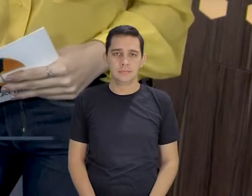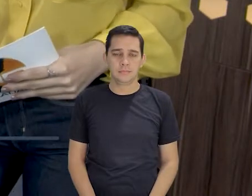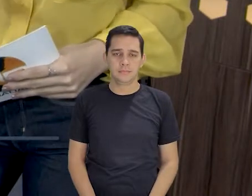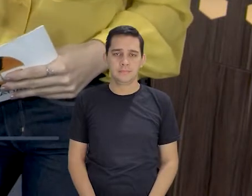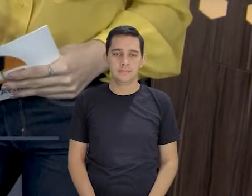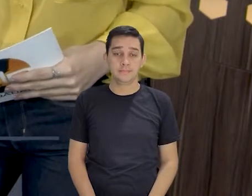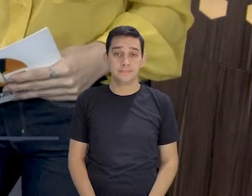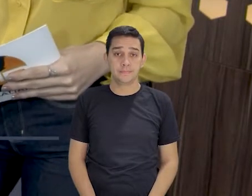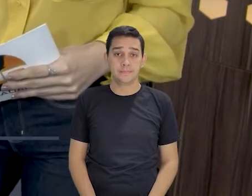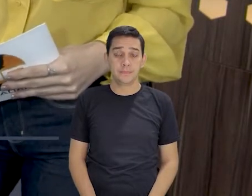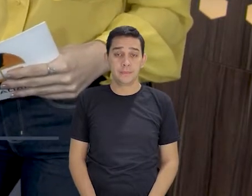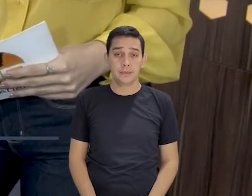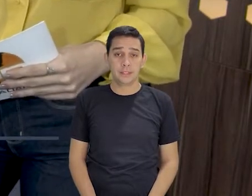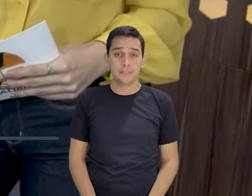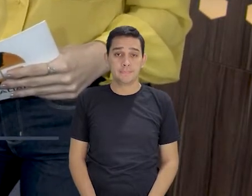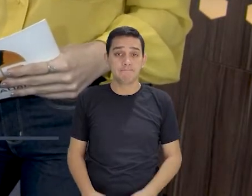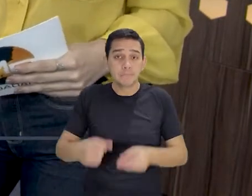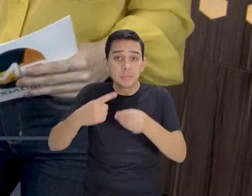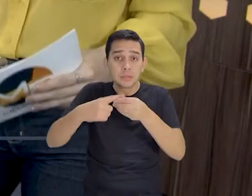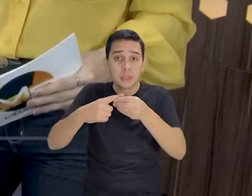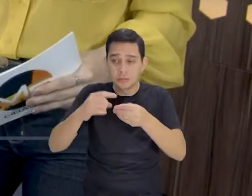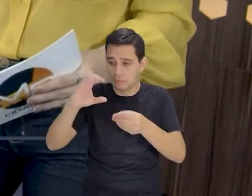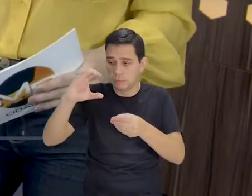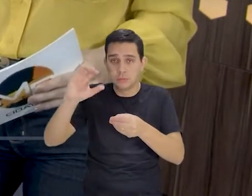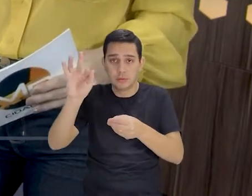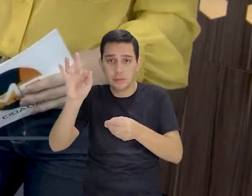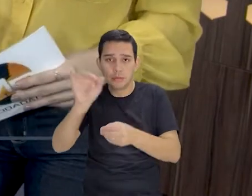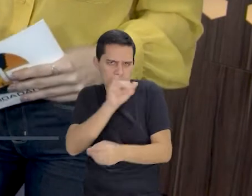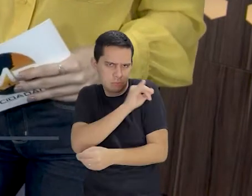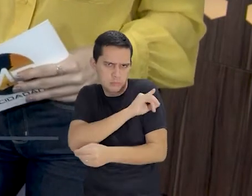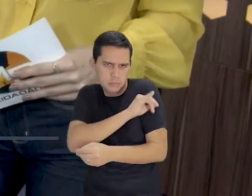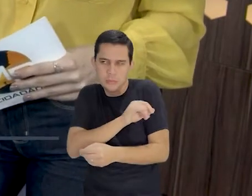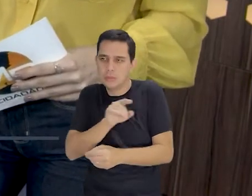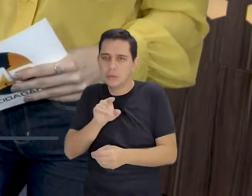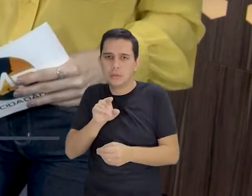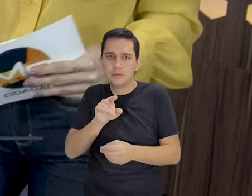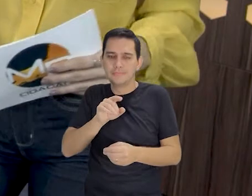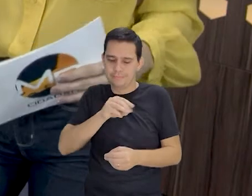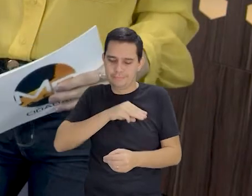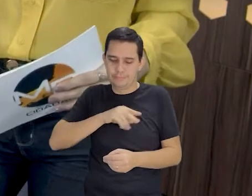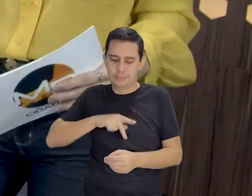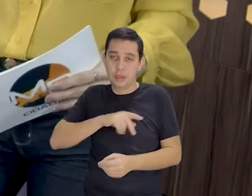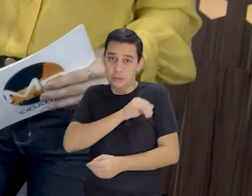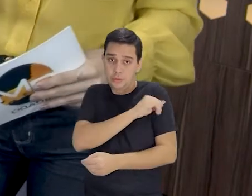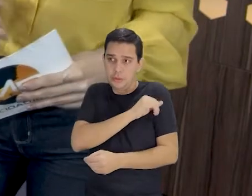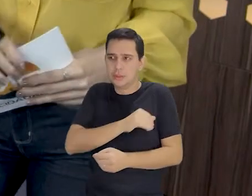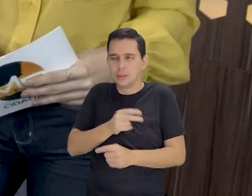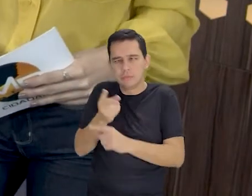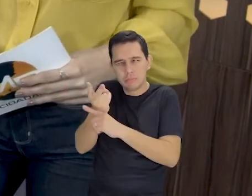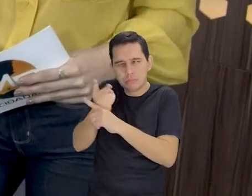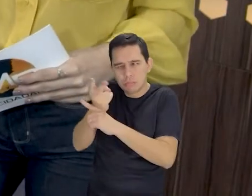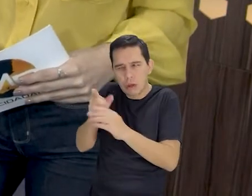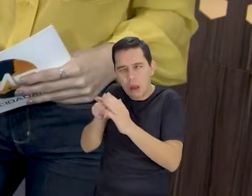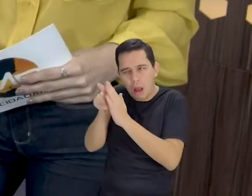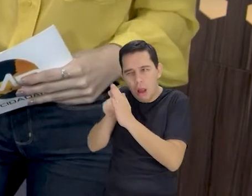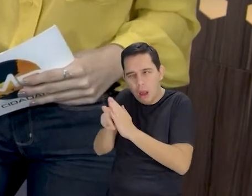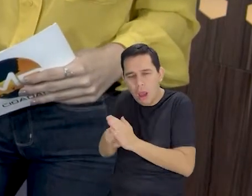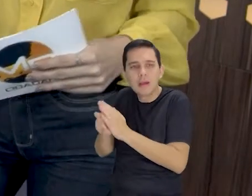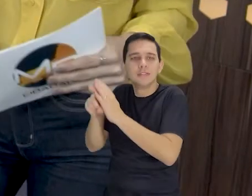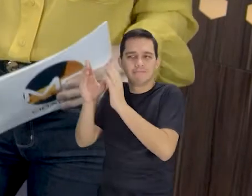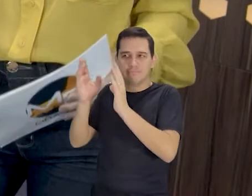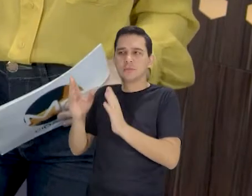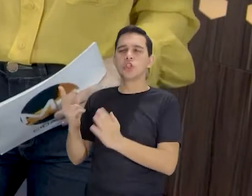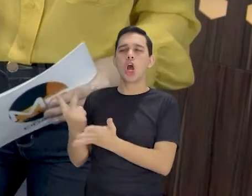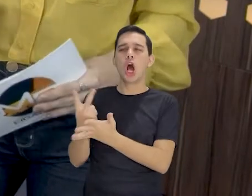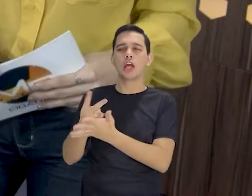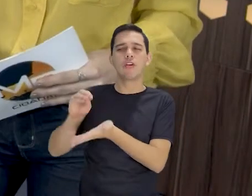Em Cabo Frio, o MPRJ tem atuado para combater as irregularidades da região. Na área da educação, a terceira Promotoria de Justiça